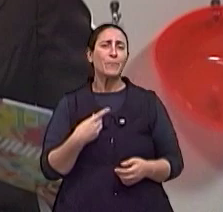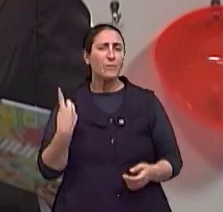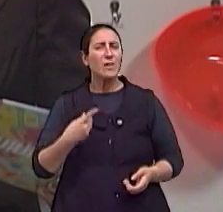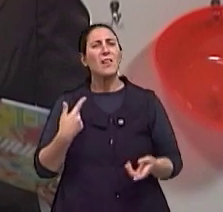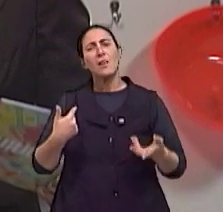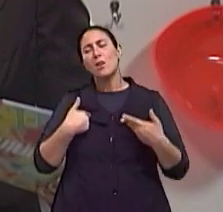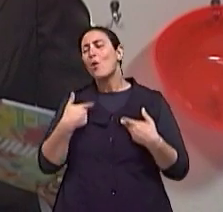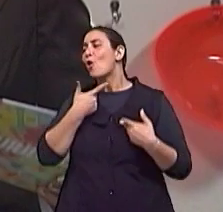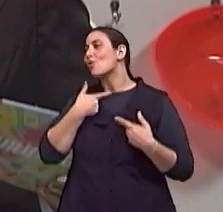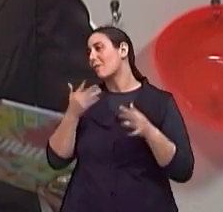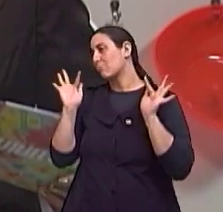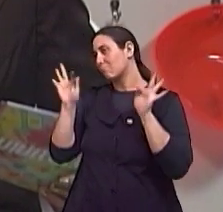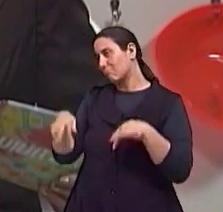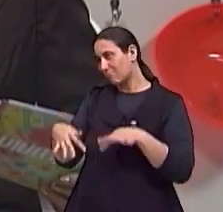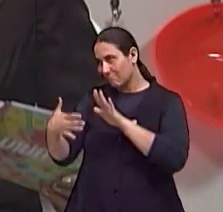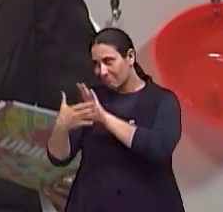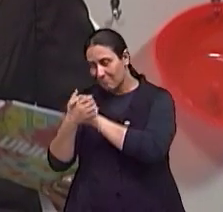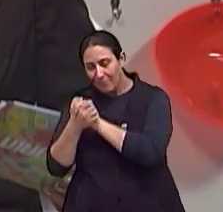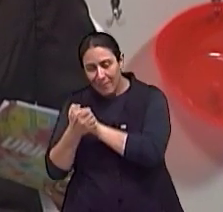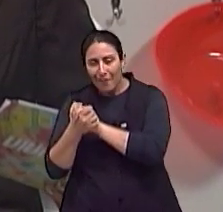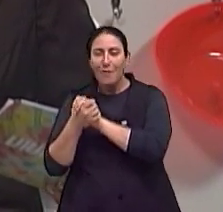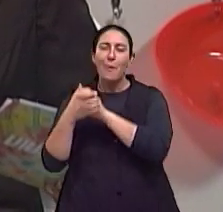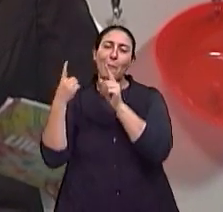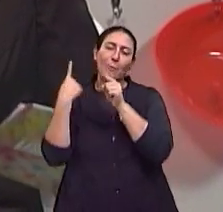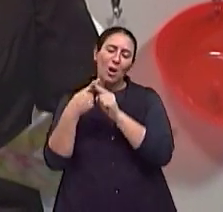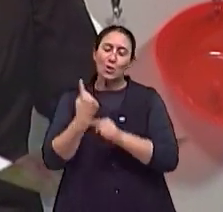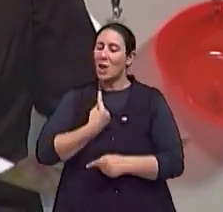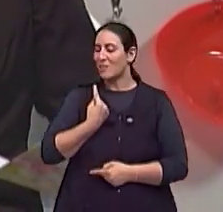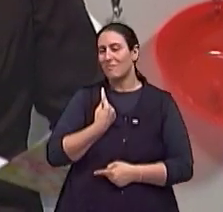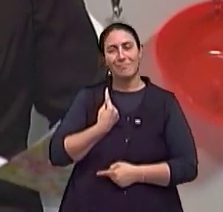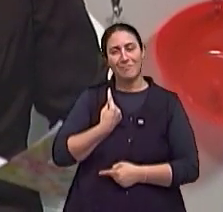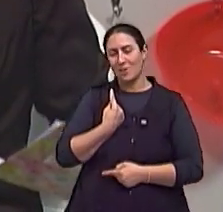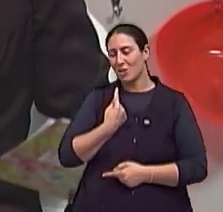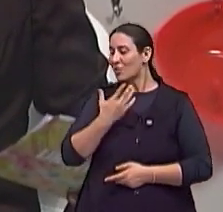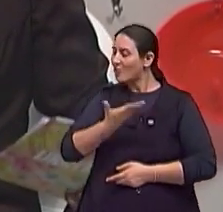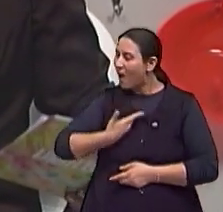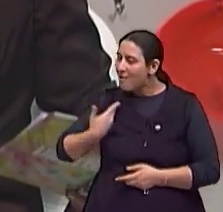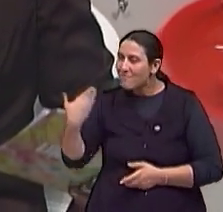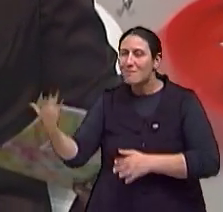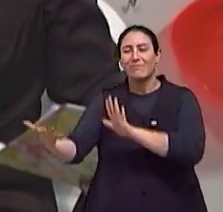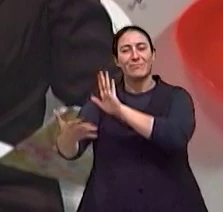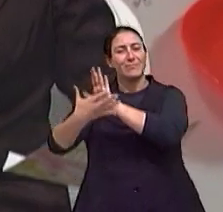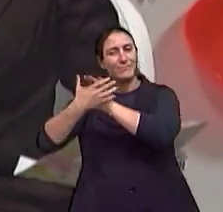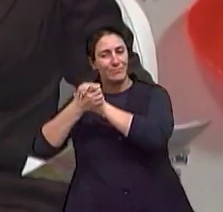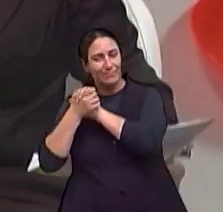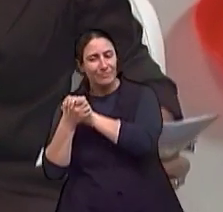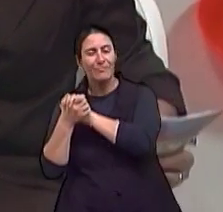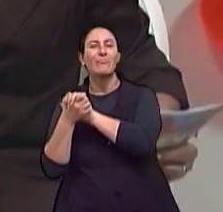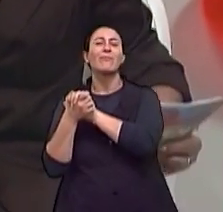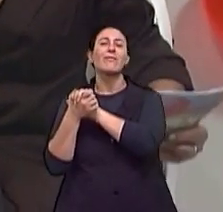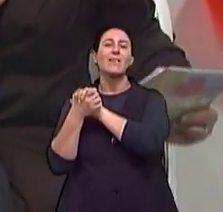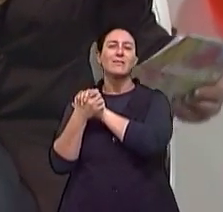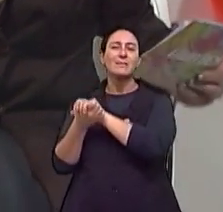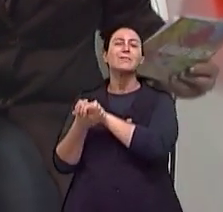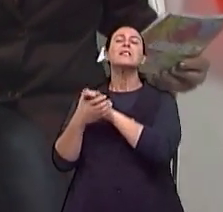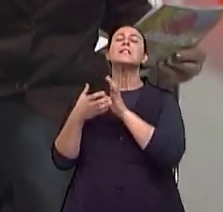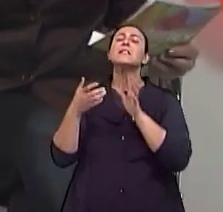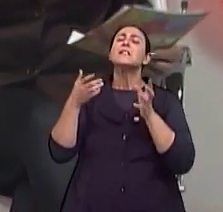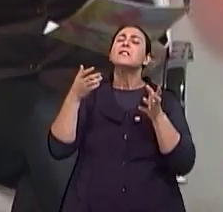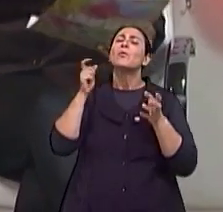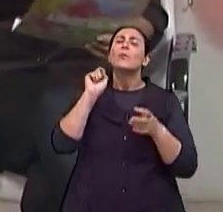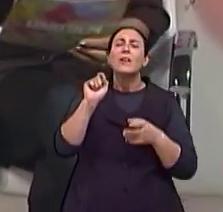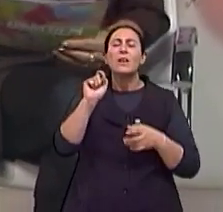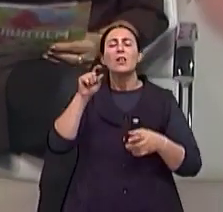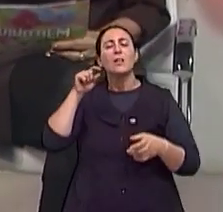E eu gosto de terminar o programa de mãos dadas, porque eu acho que sozinho a gente não é ninguém, né? Então me dá tua mão esquerda, dá a mão para a Karine